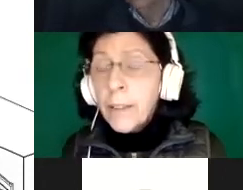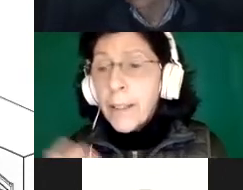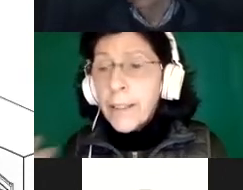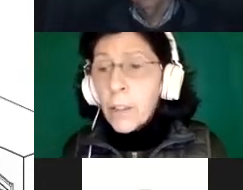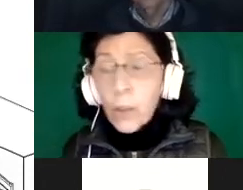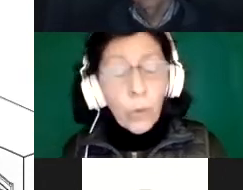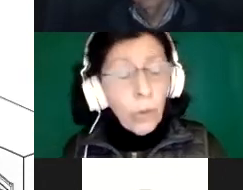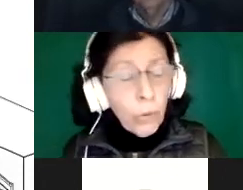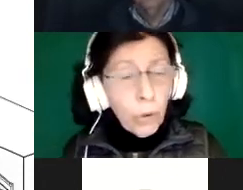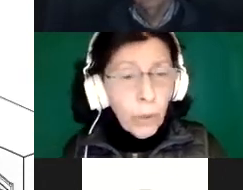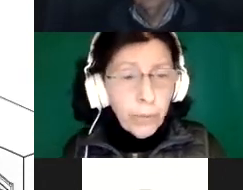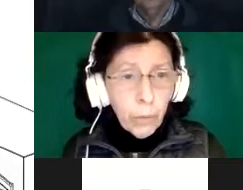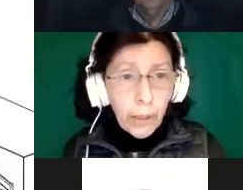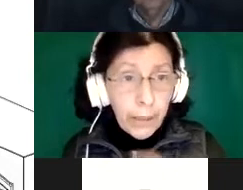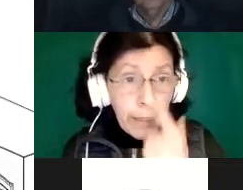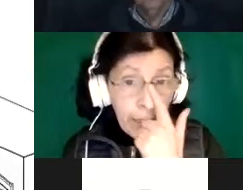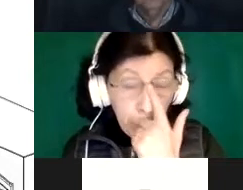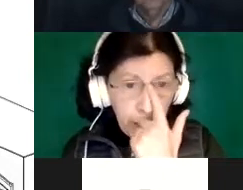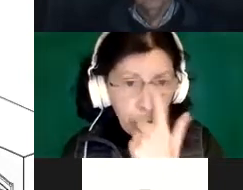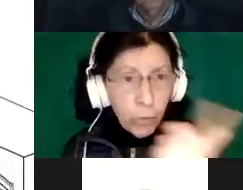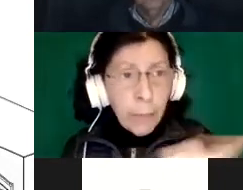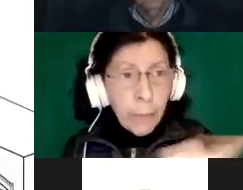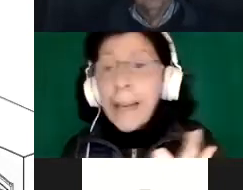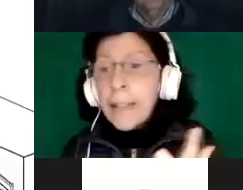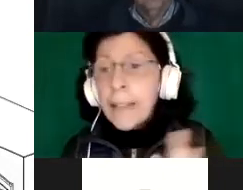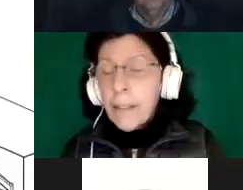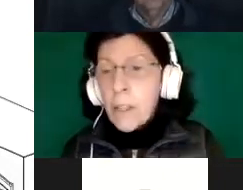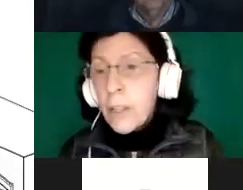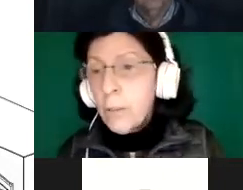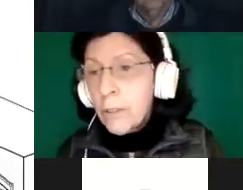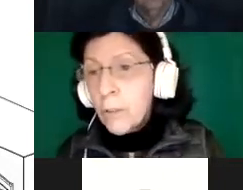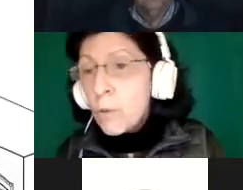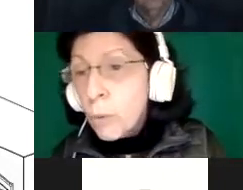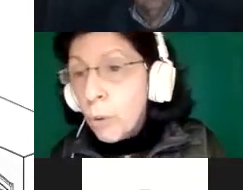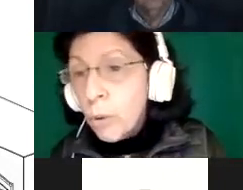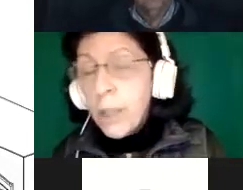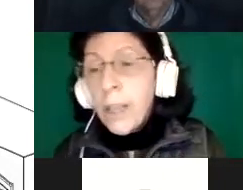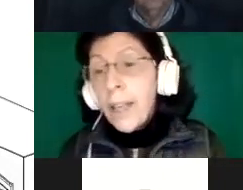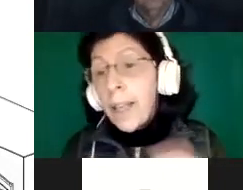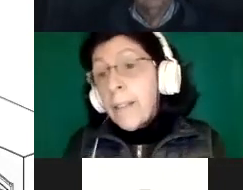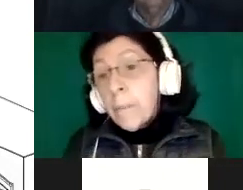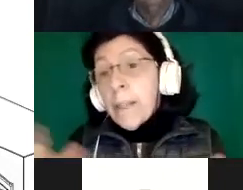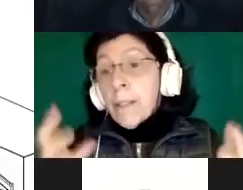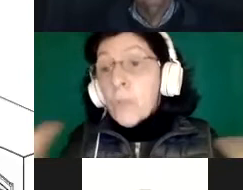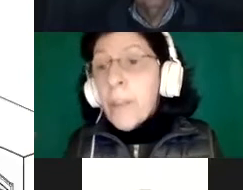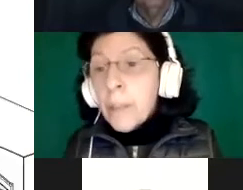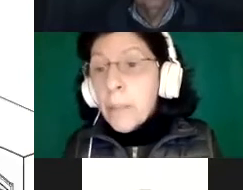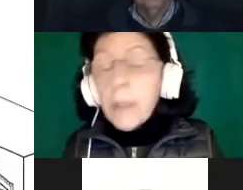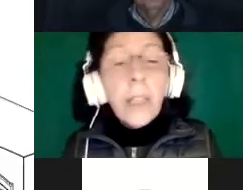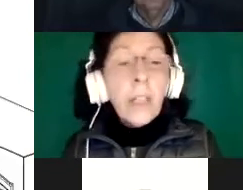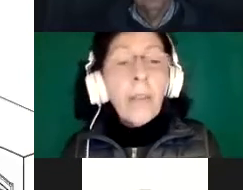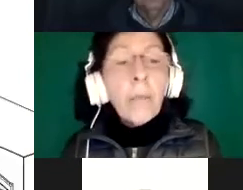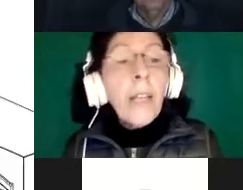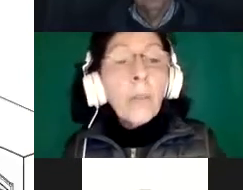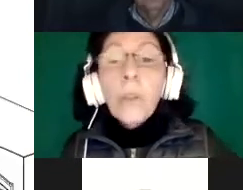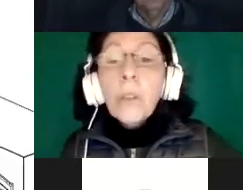direta em certas situações do que um modelo virtual. E, portanto, a primeira questão que se nos colocou é, bem, então se vamos imprimir